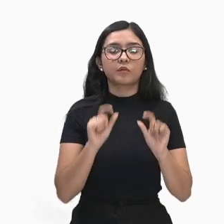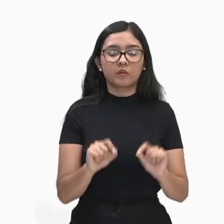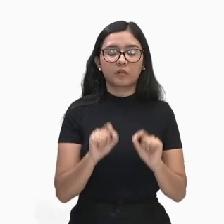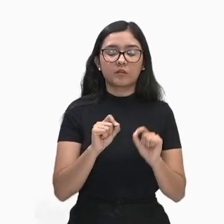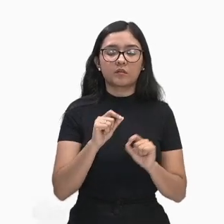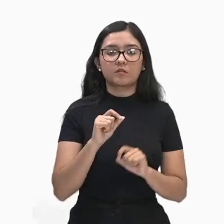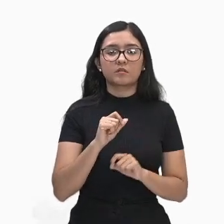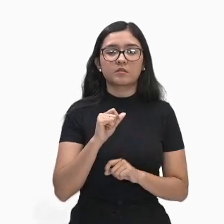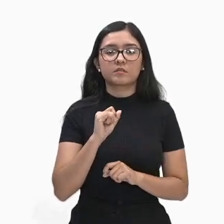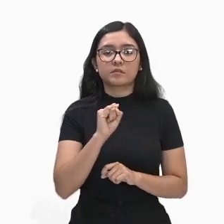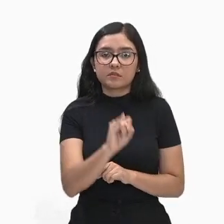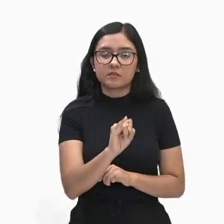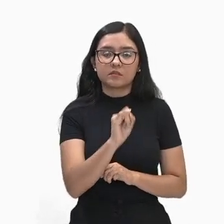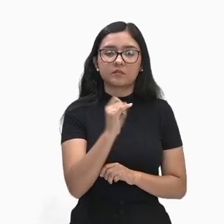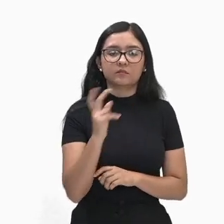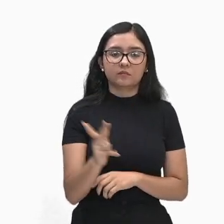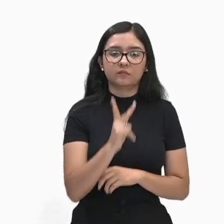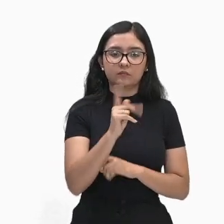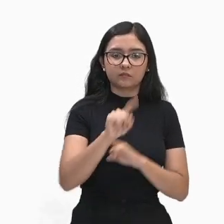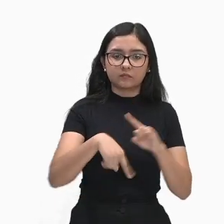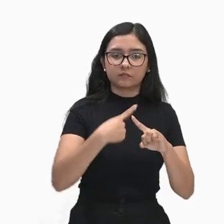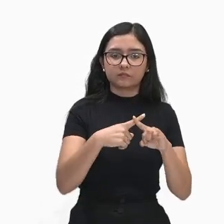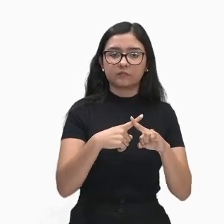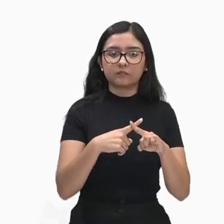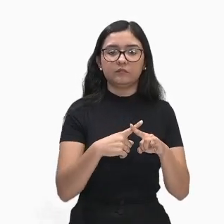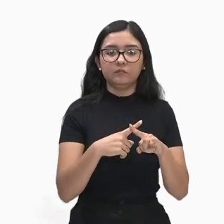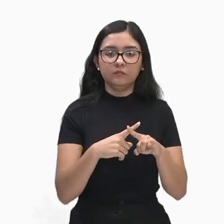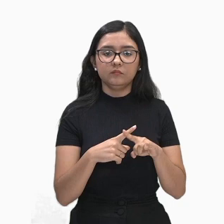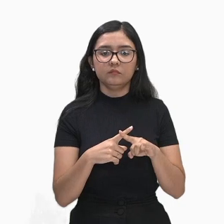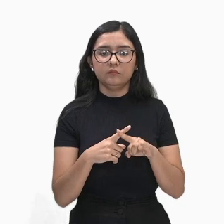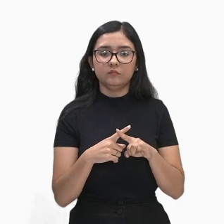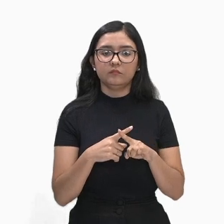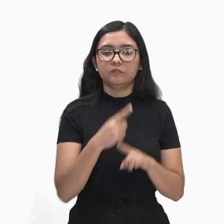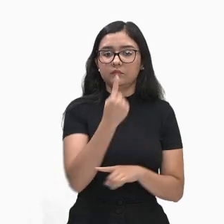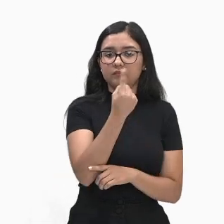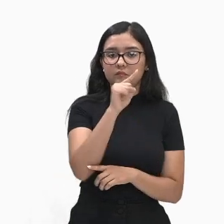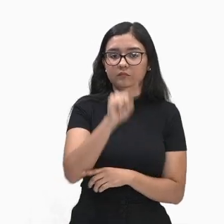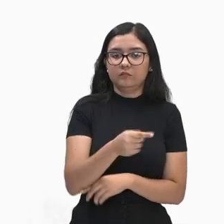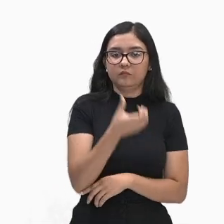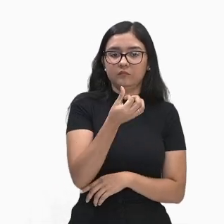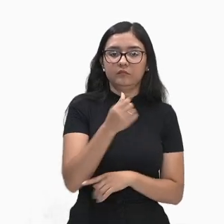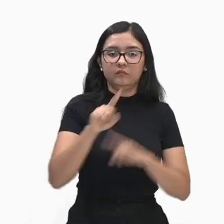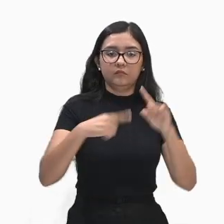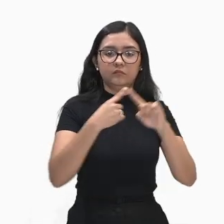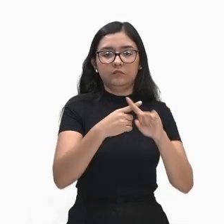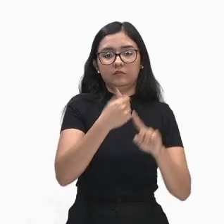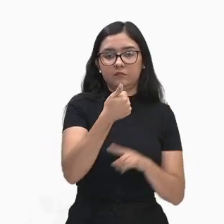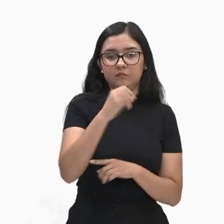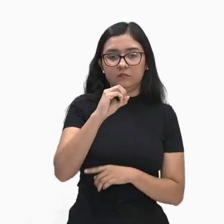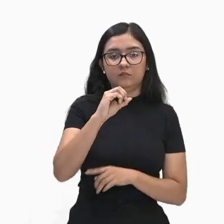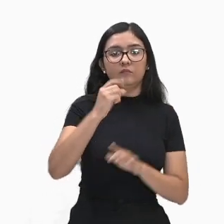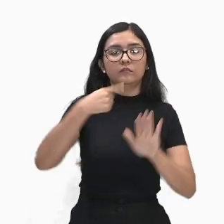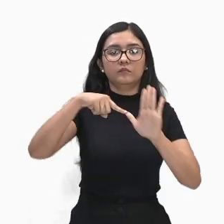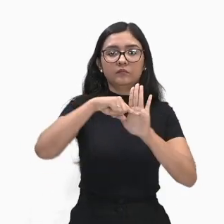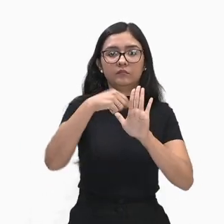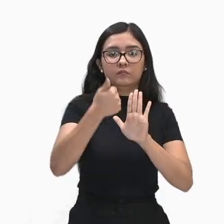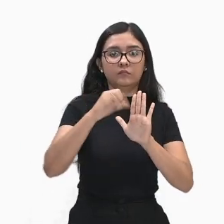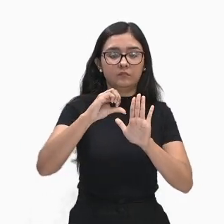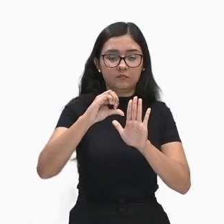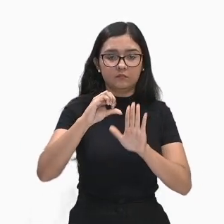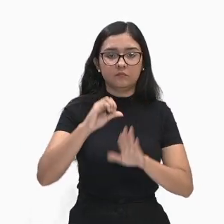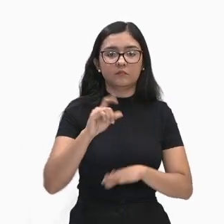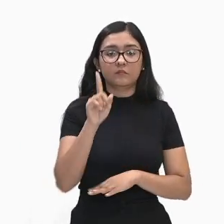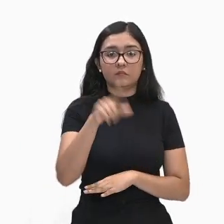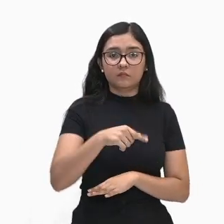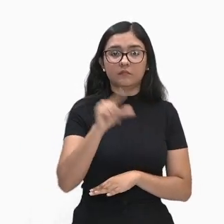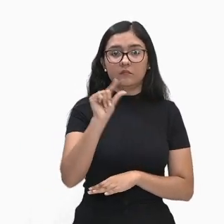são múltiplos da carga elétrica elementar, que é 1,6 vezes 10 a menos 19. Essa é a